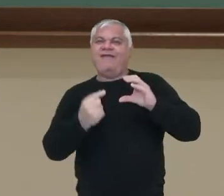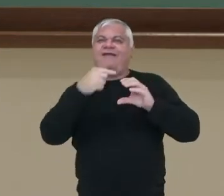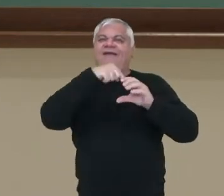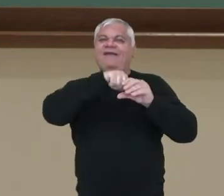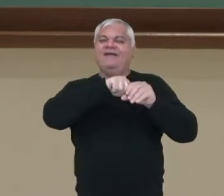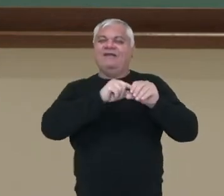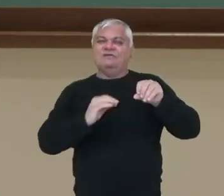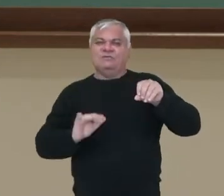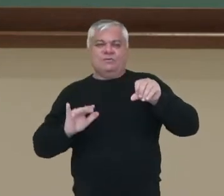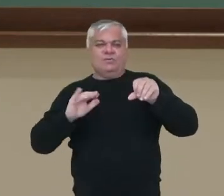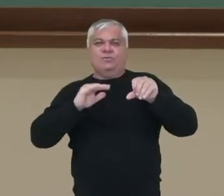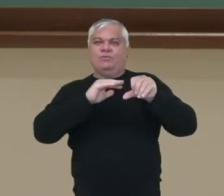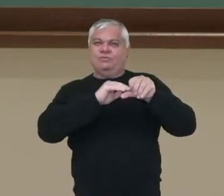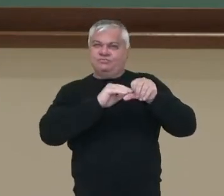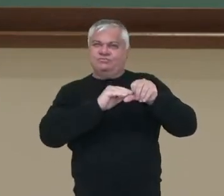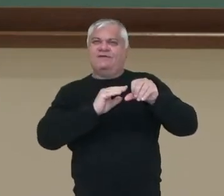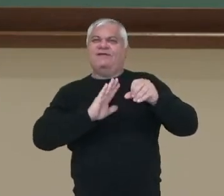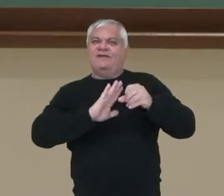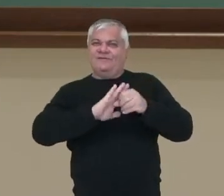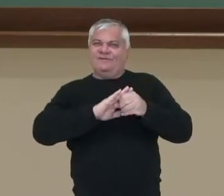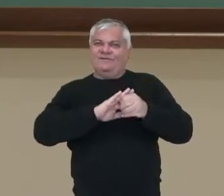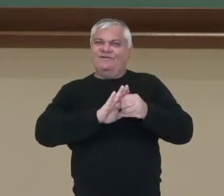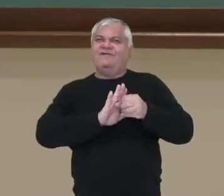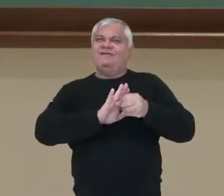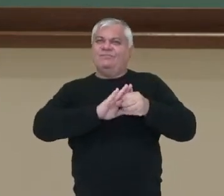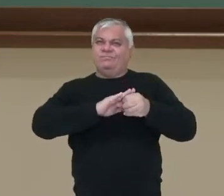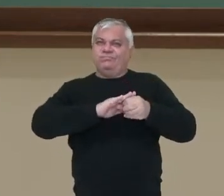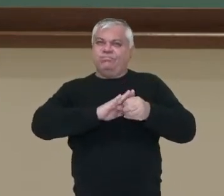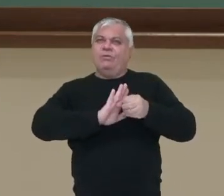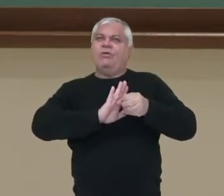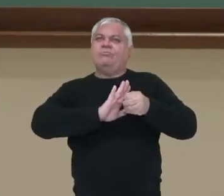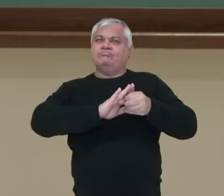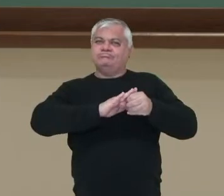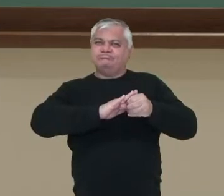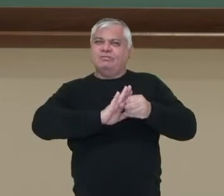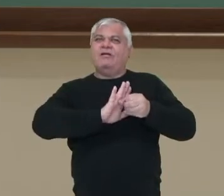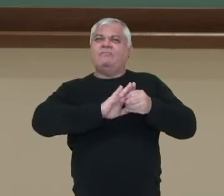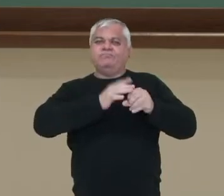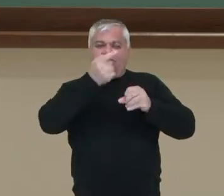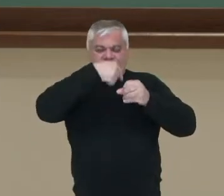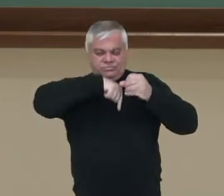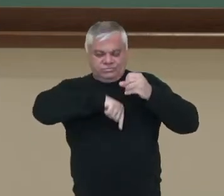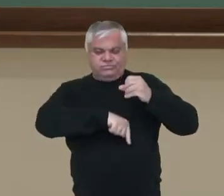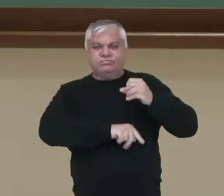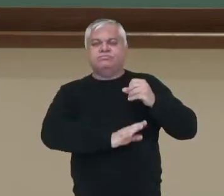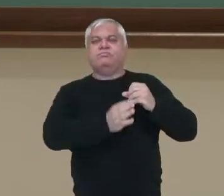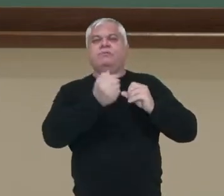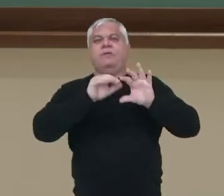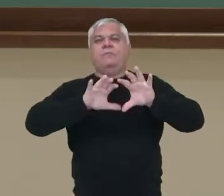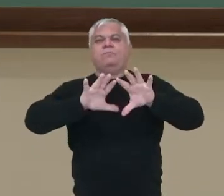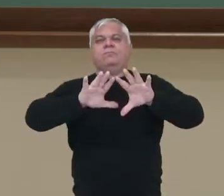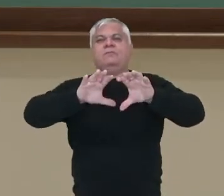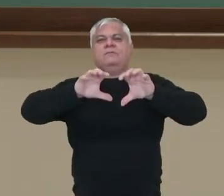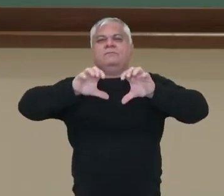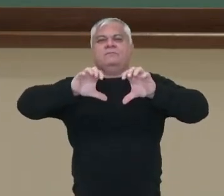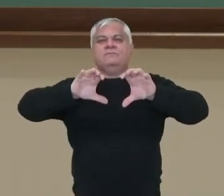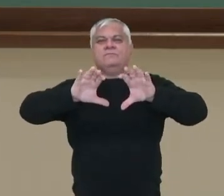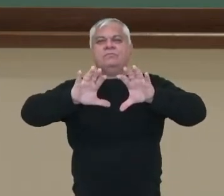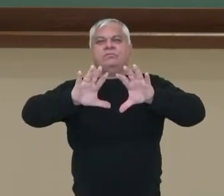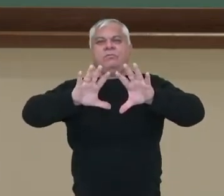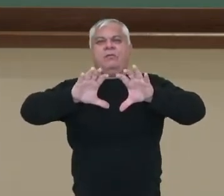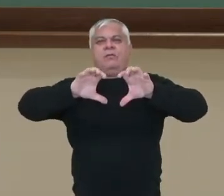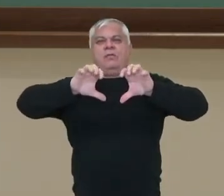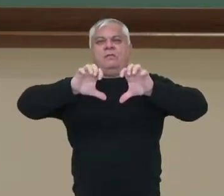Vai passar pelo ventrículo direito e vai retornar para os pulmões, tá? Então, essa seria a